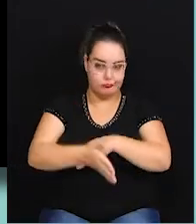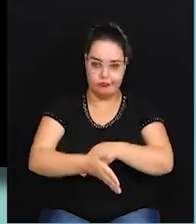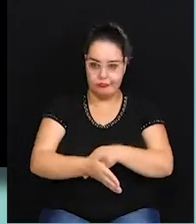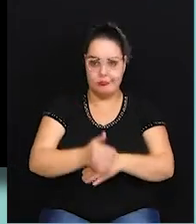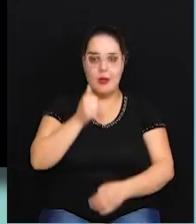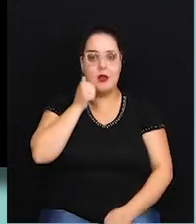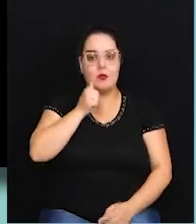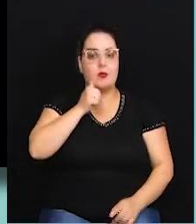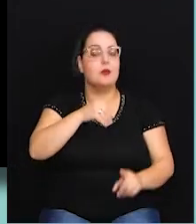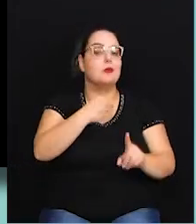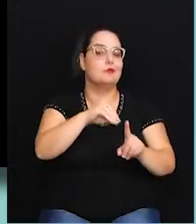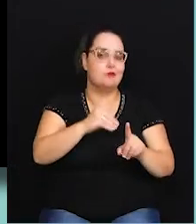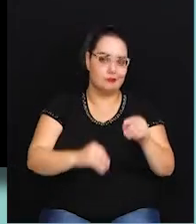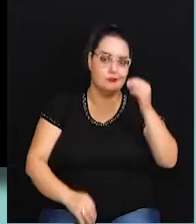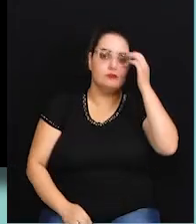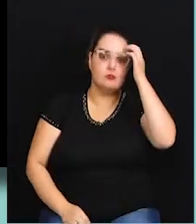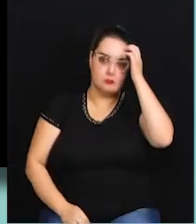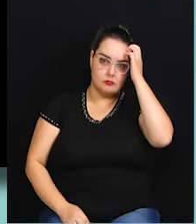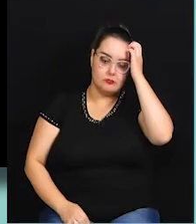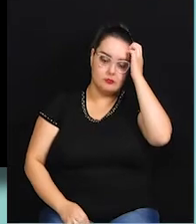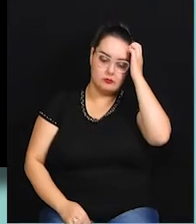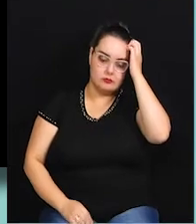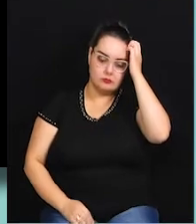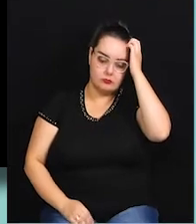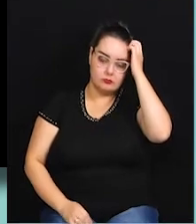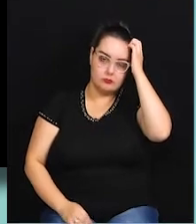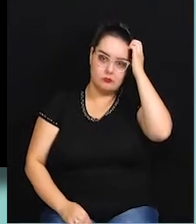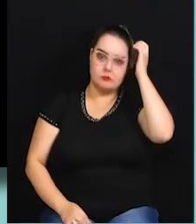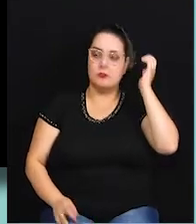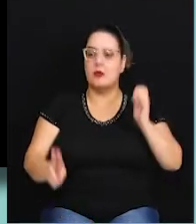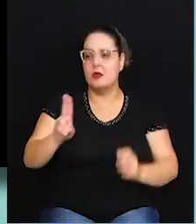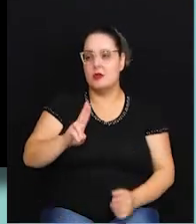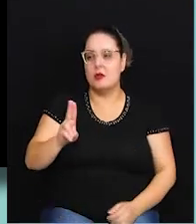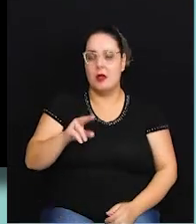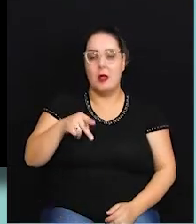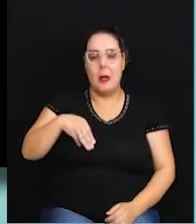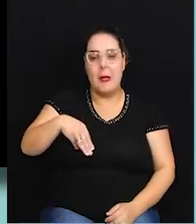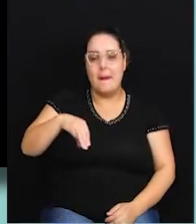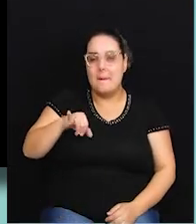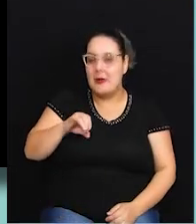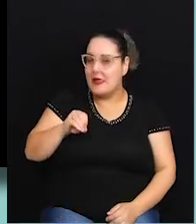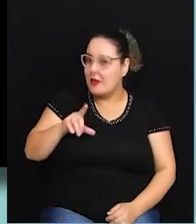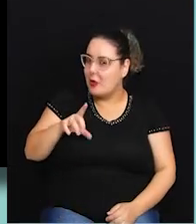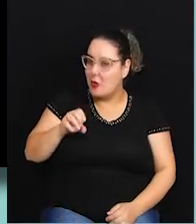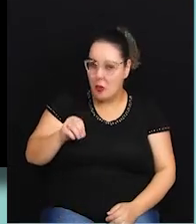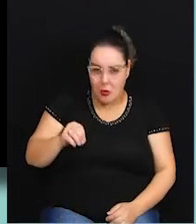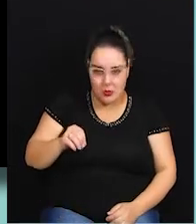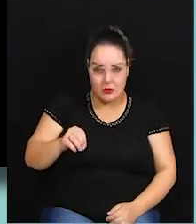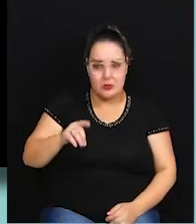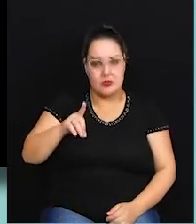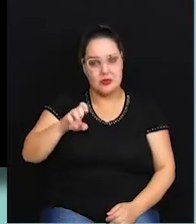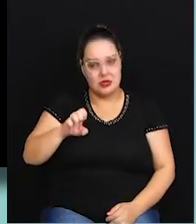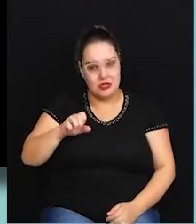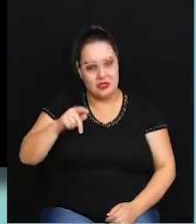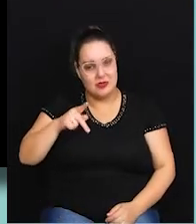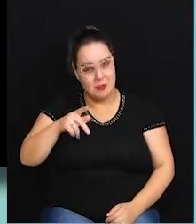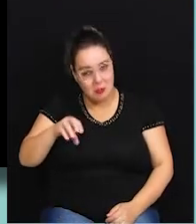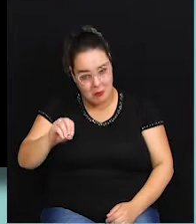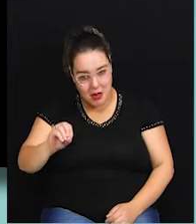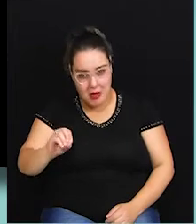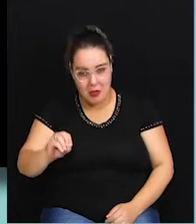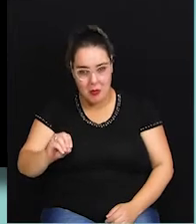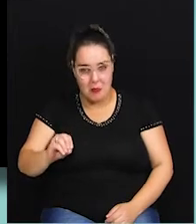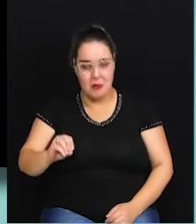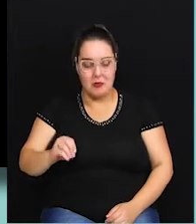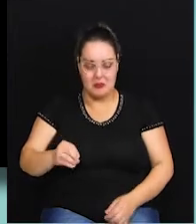mulheres em situação de vulnerabilidade, que acabam utilizando miolos de pão, sacolas plásticas, porque não têm